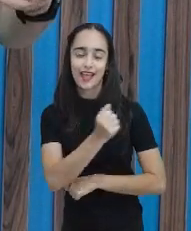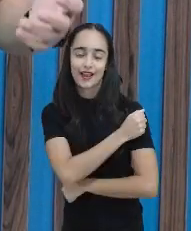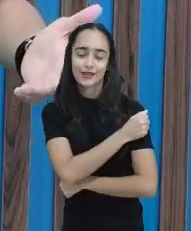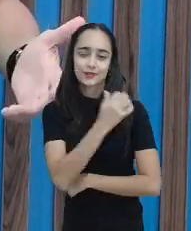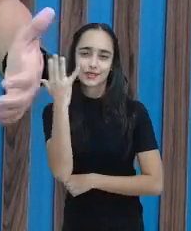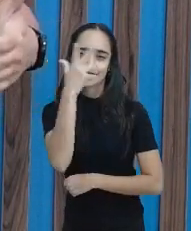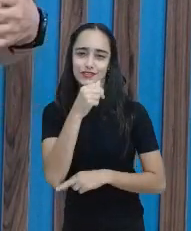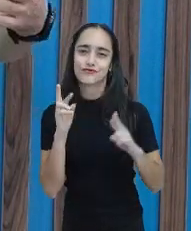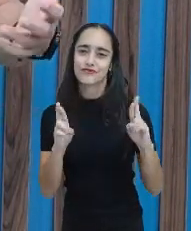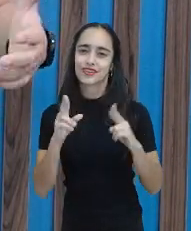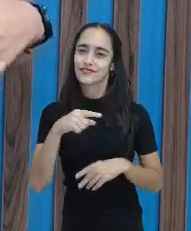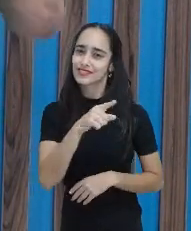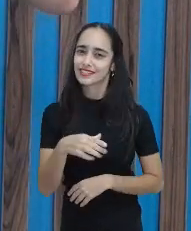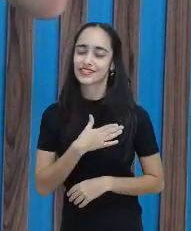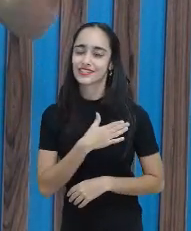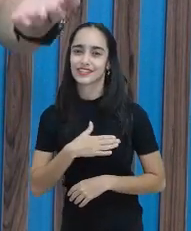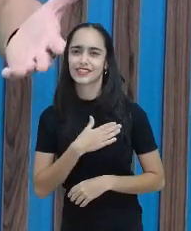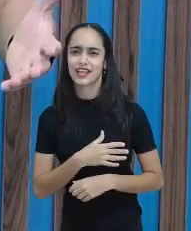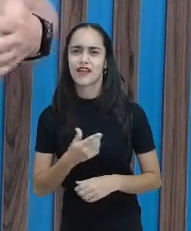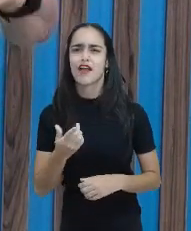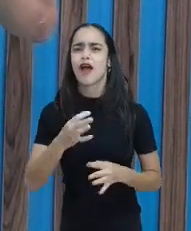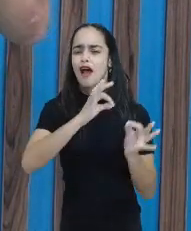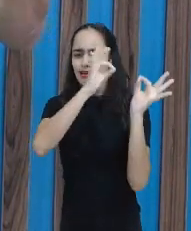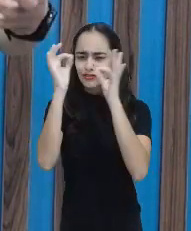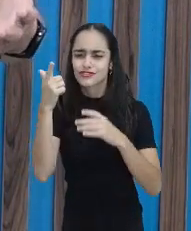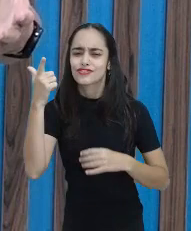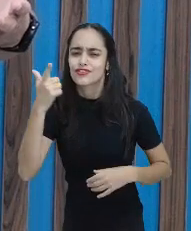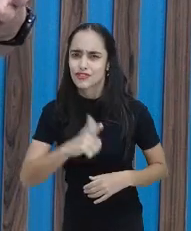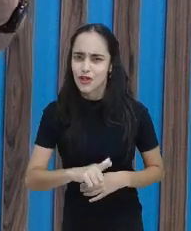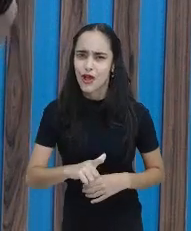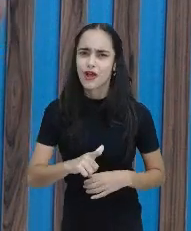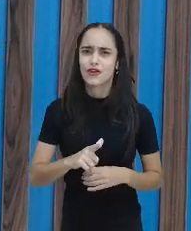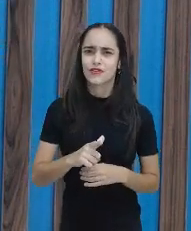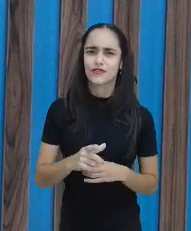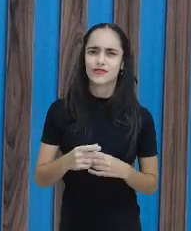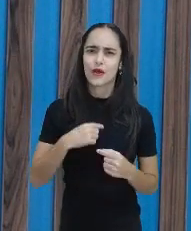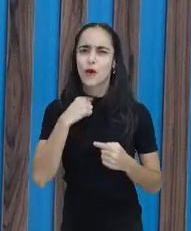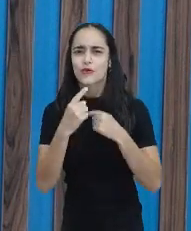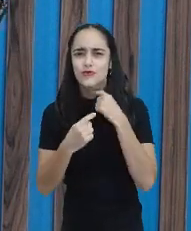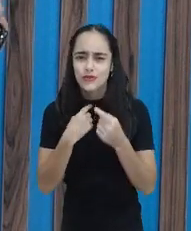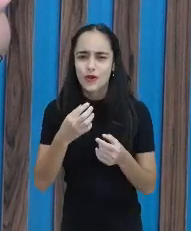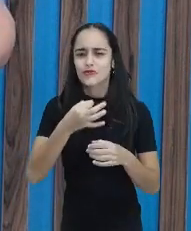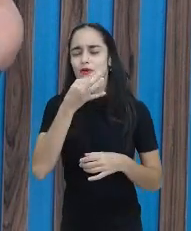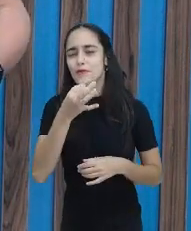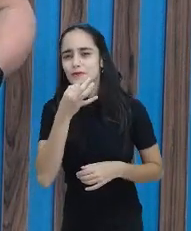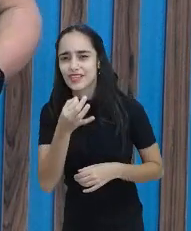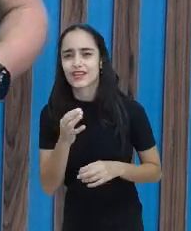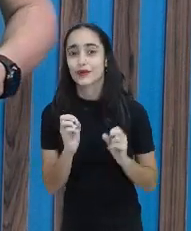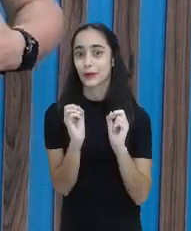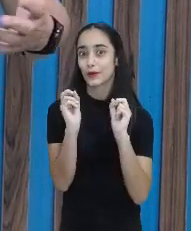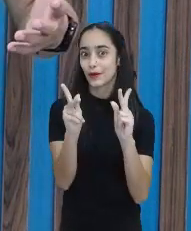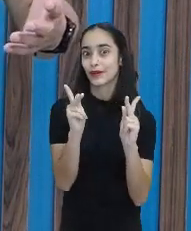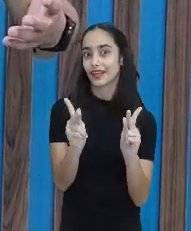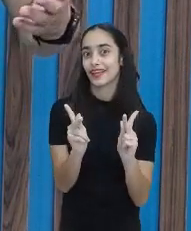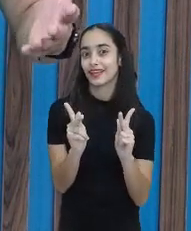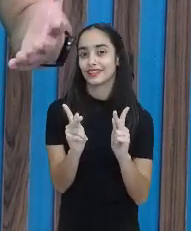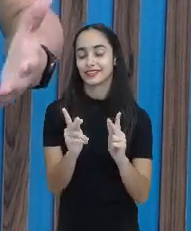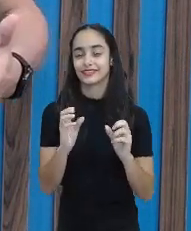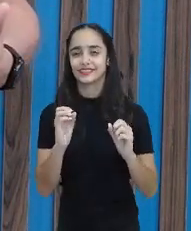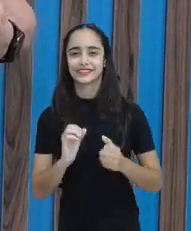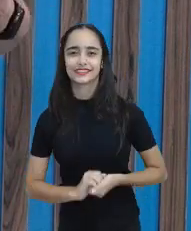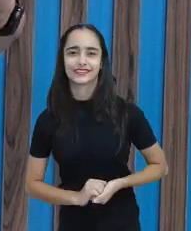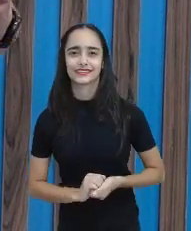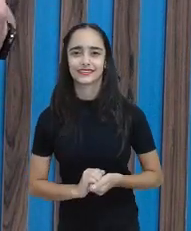tenham gostado. Aproveitem a aula, revejam essas aulas, deixem seus comentários e a gente vai poder responder a vocês em tempo hábil.